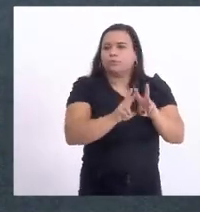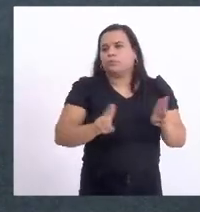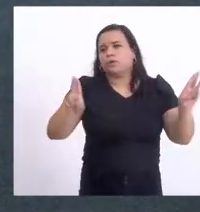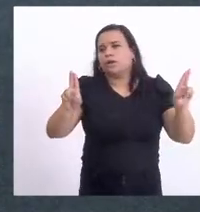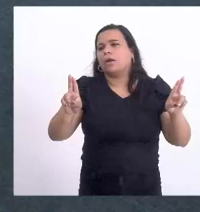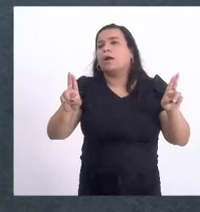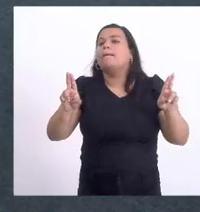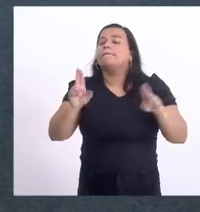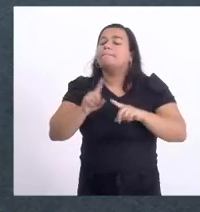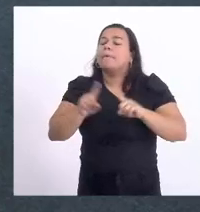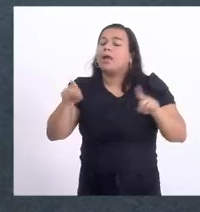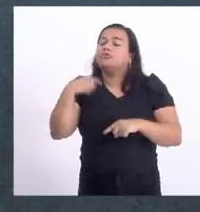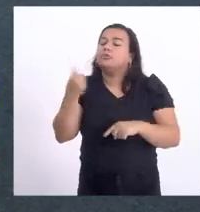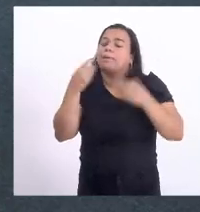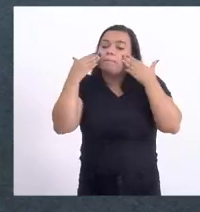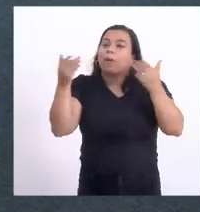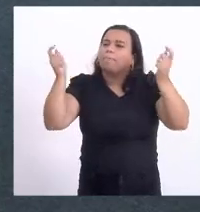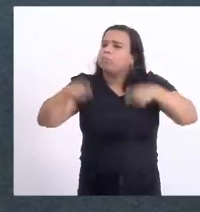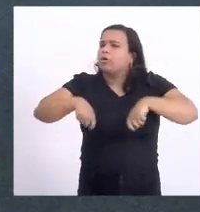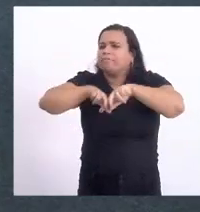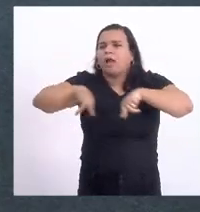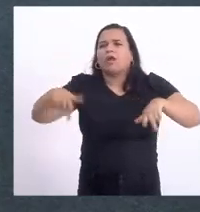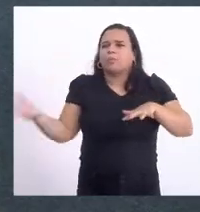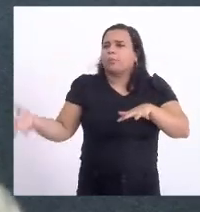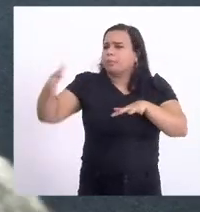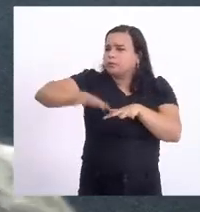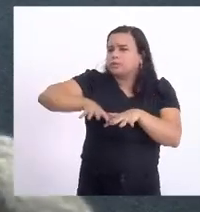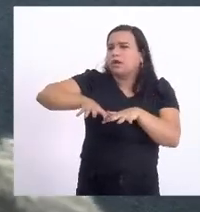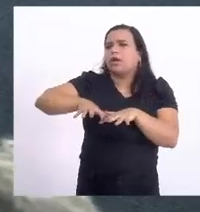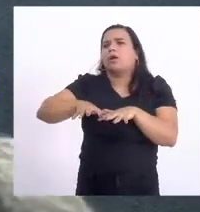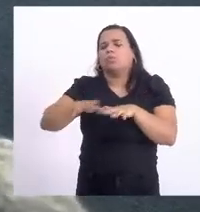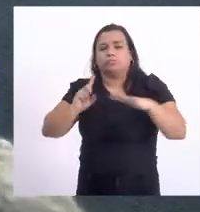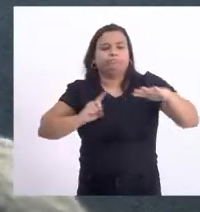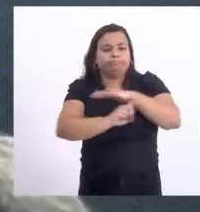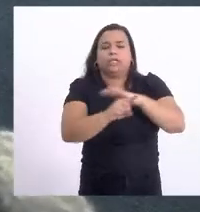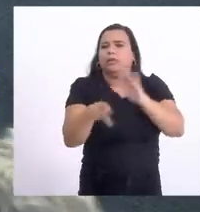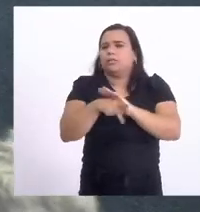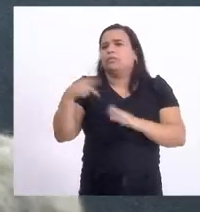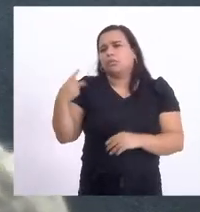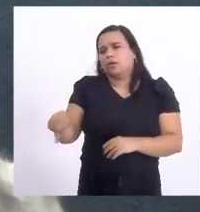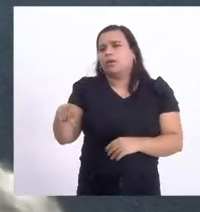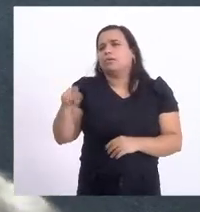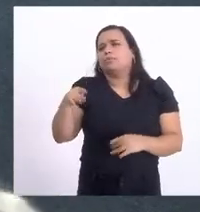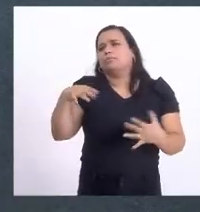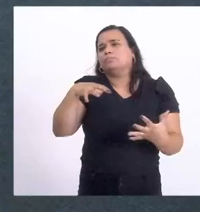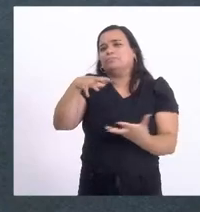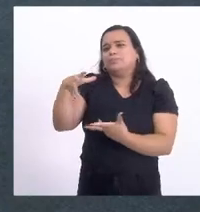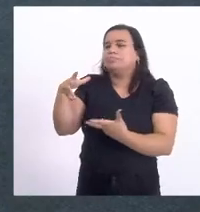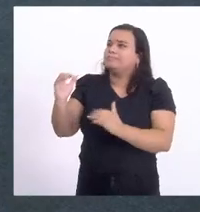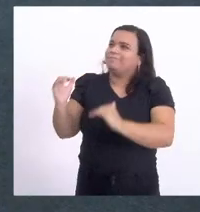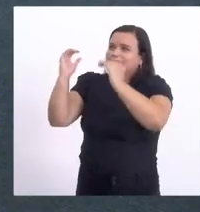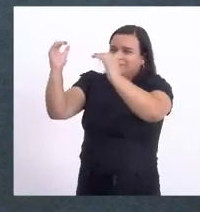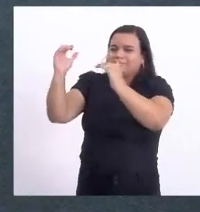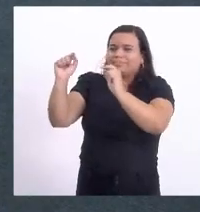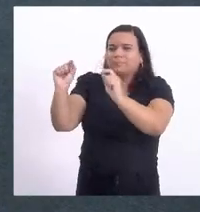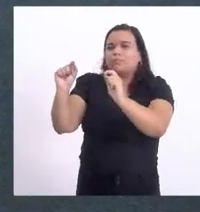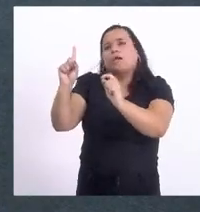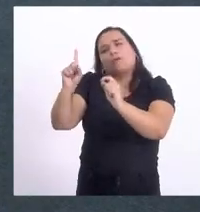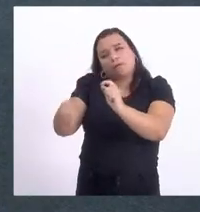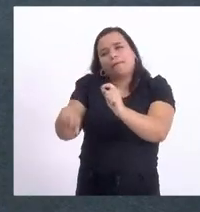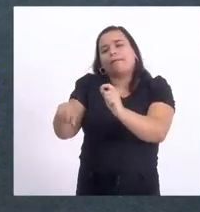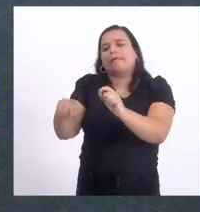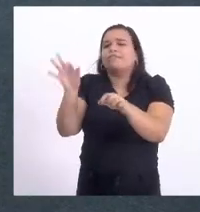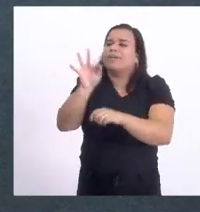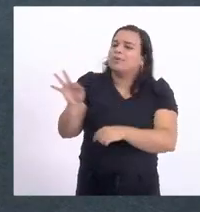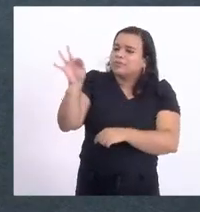várias possibilidades de inclusão do refugiado no mundo do ensino superior, no mundo universitário,